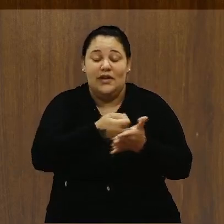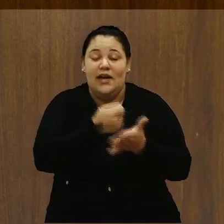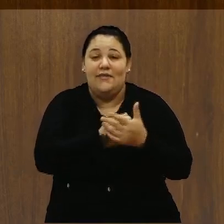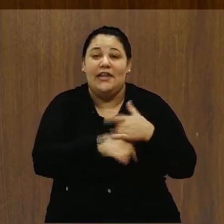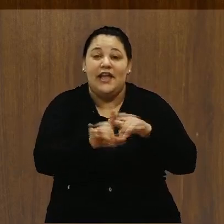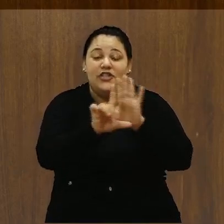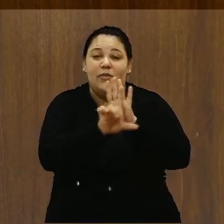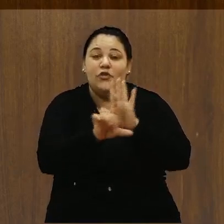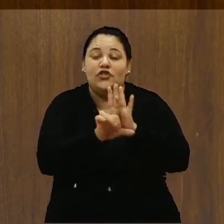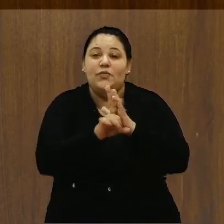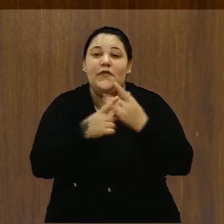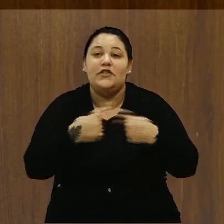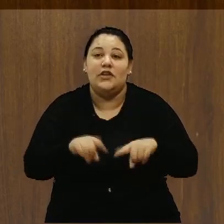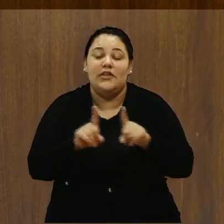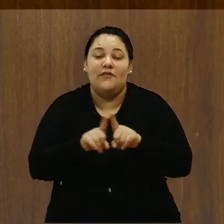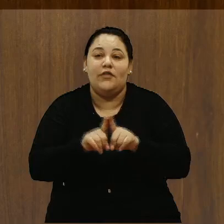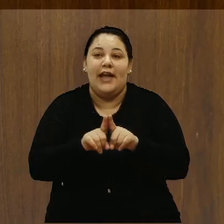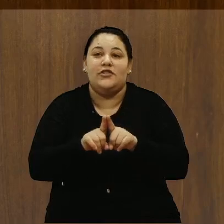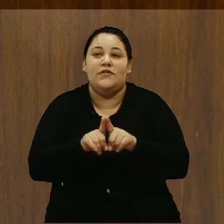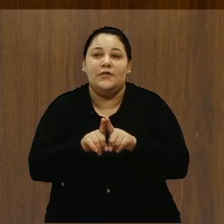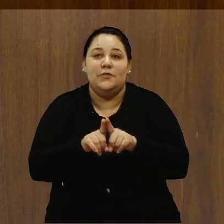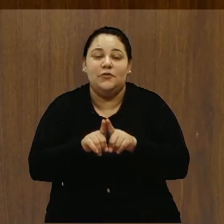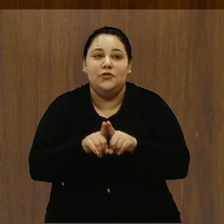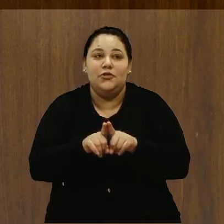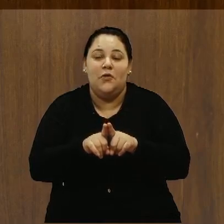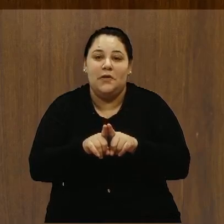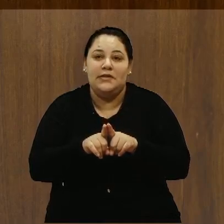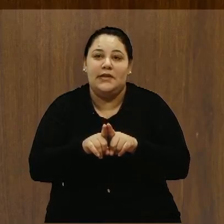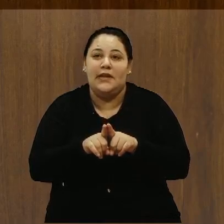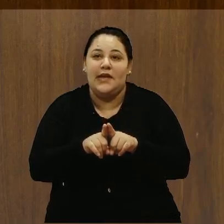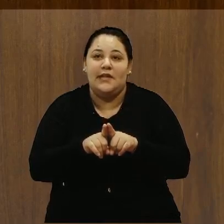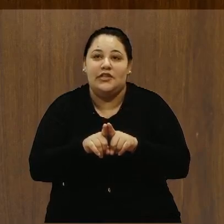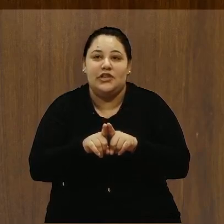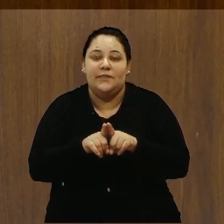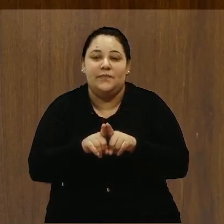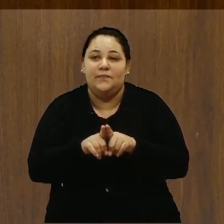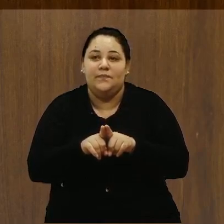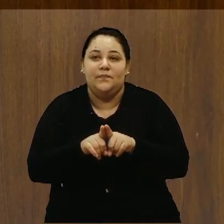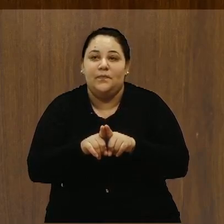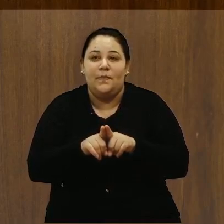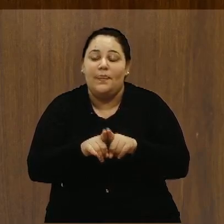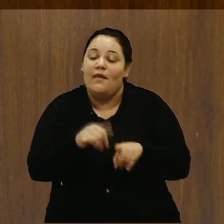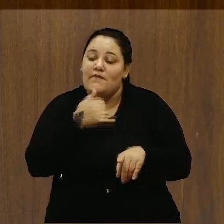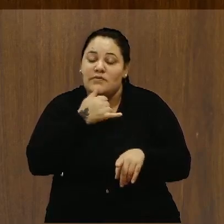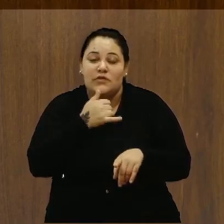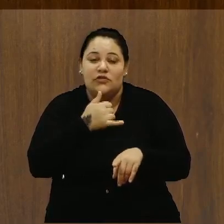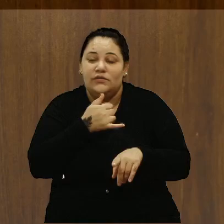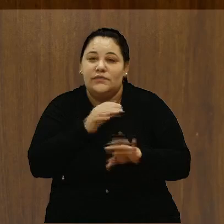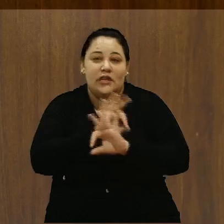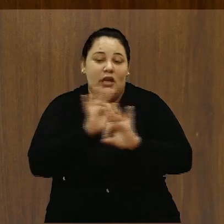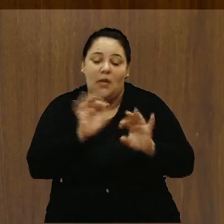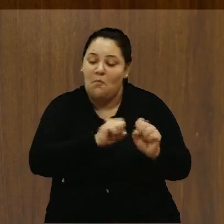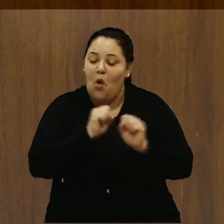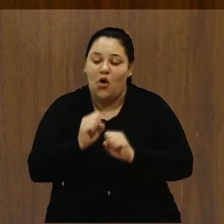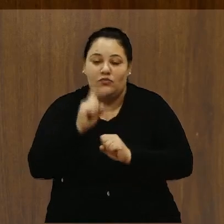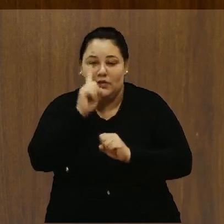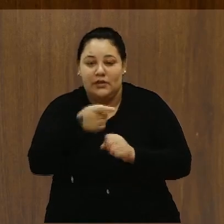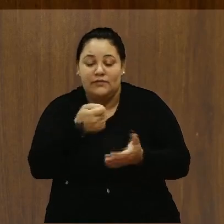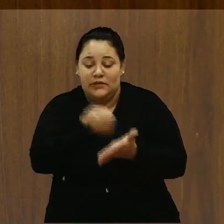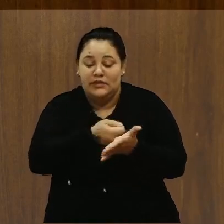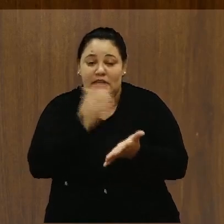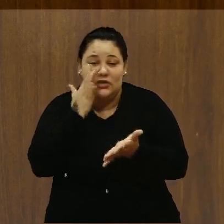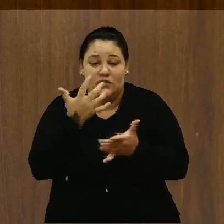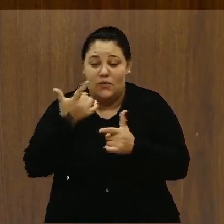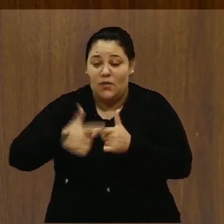quanto à maioridade penal. É óbvio que a gente tem divergência. Agora, alguém aqui vai poder legislar? Infelizmente, ninguém vai poder legislar. Então, vamos tentar resolver o